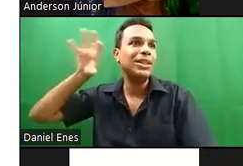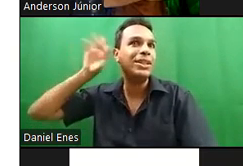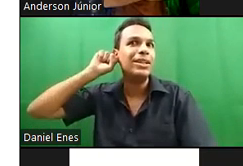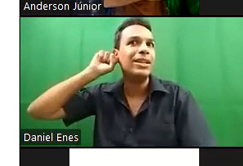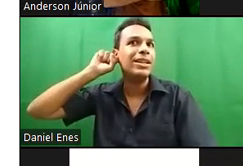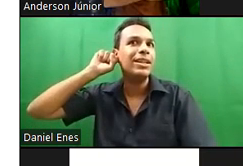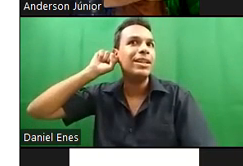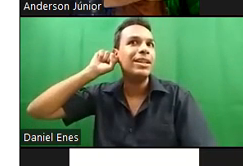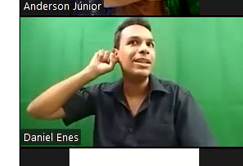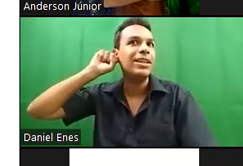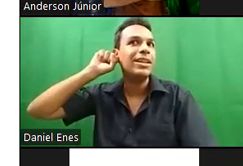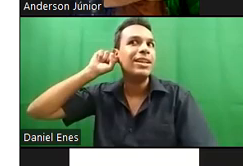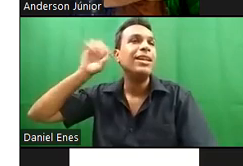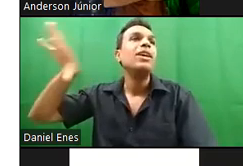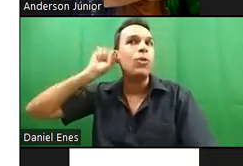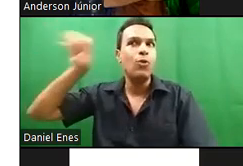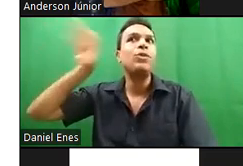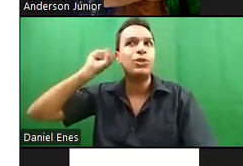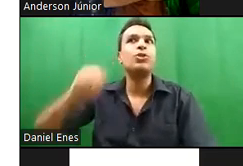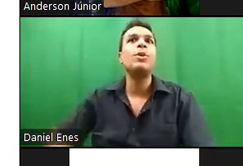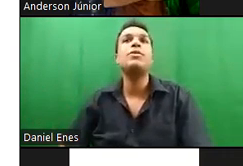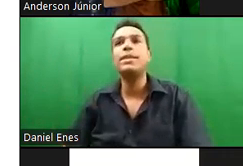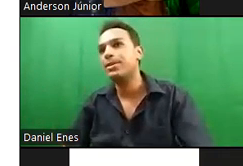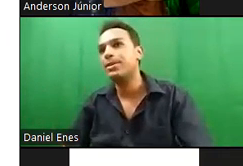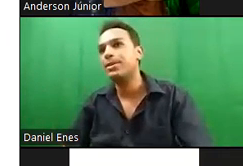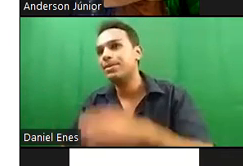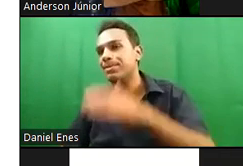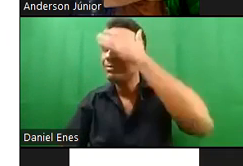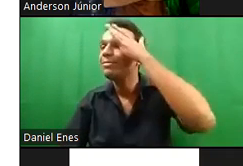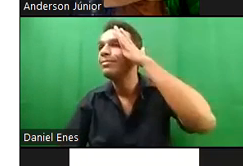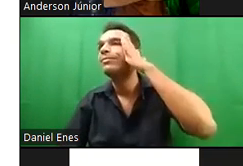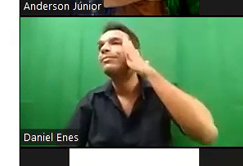Ouvir. 2 vezes. Ouvinte. 2 vezes.